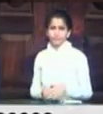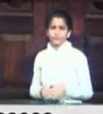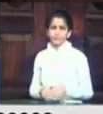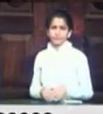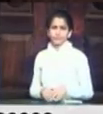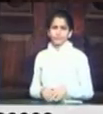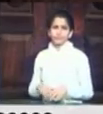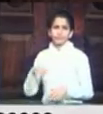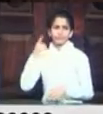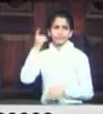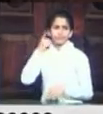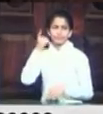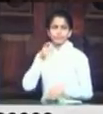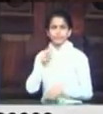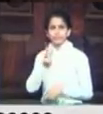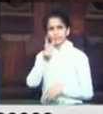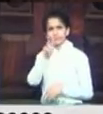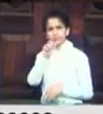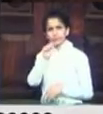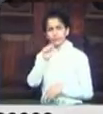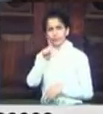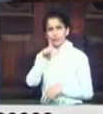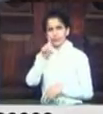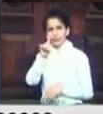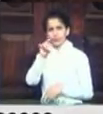deputado Waldeck, veja bem,